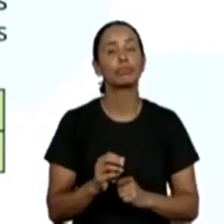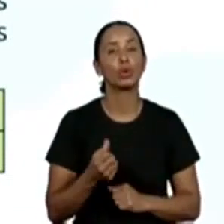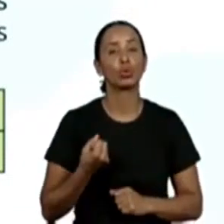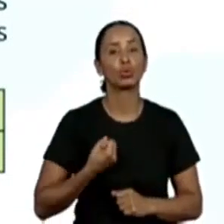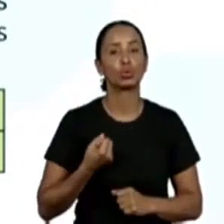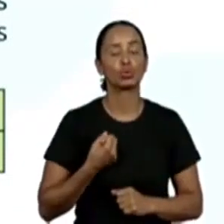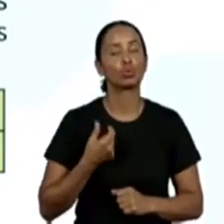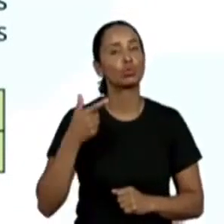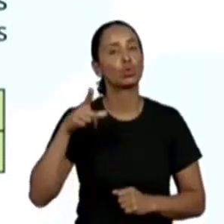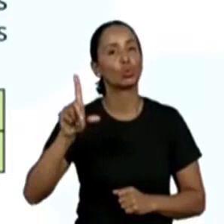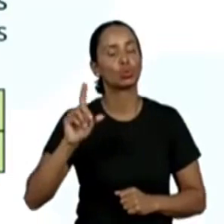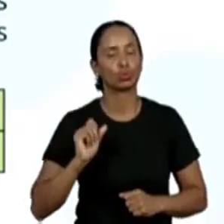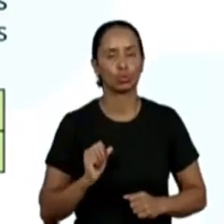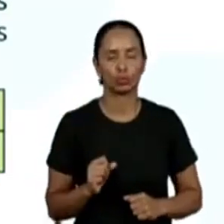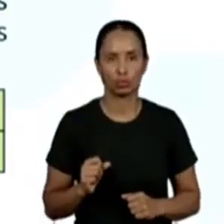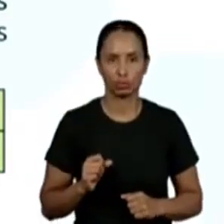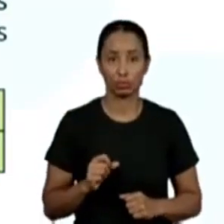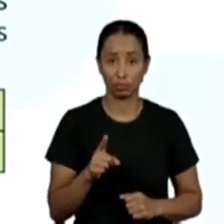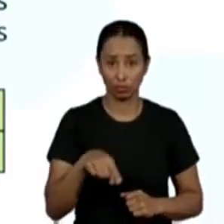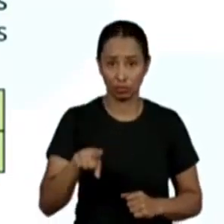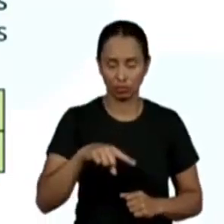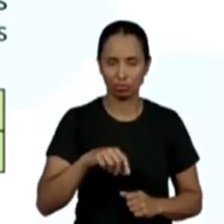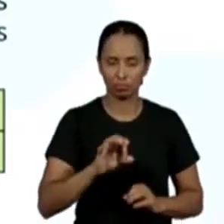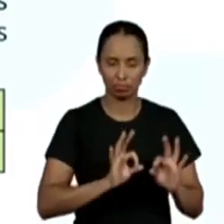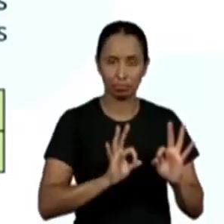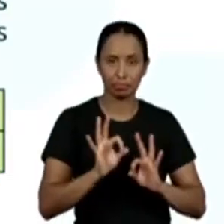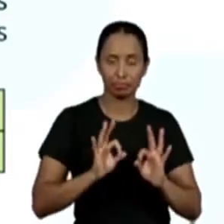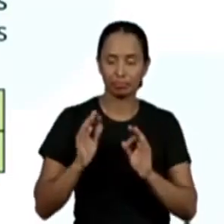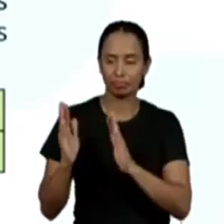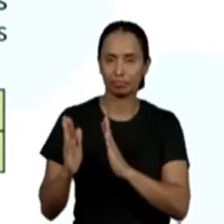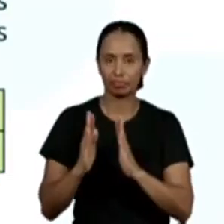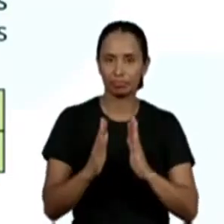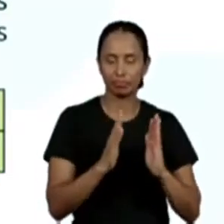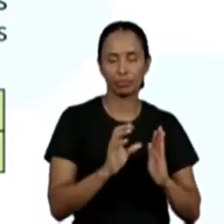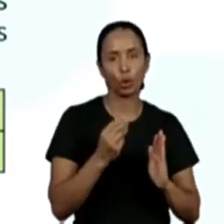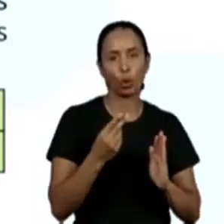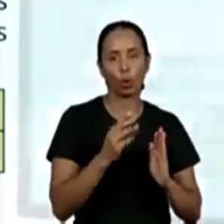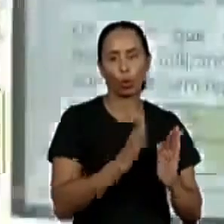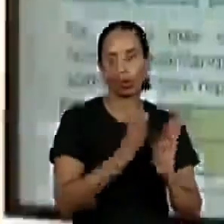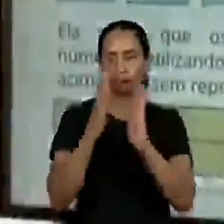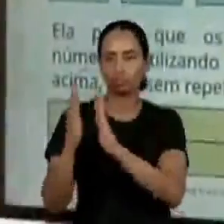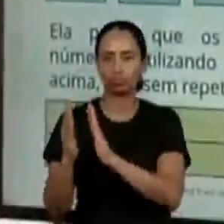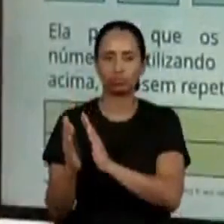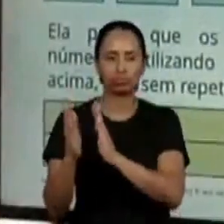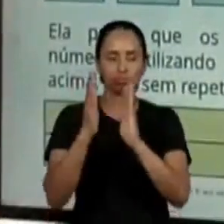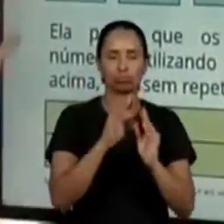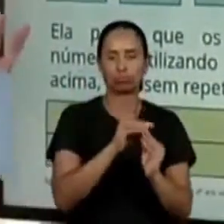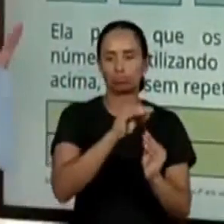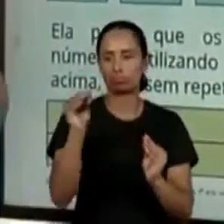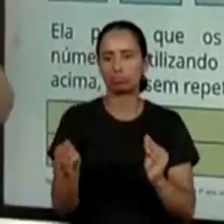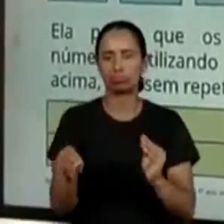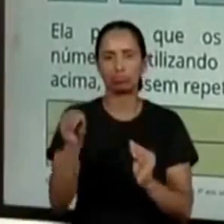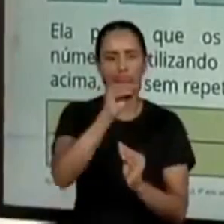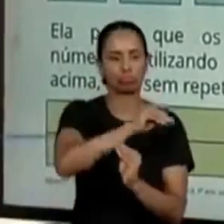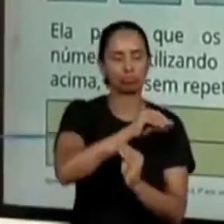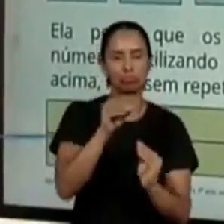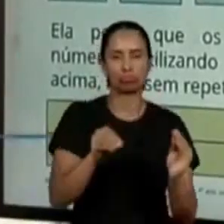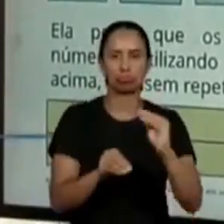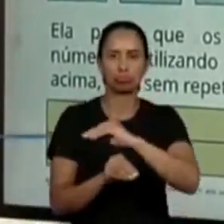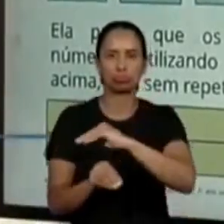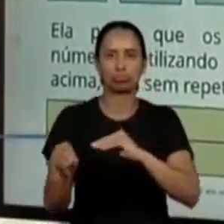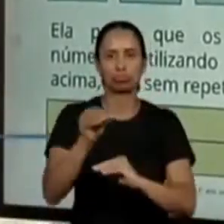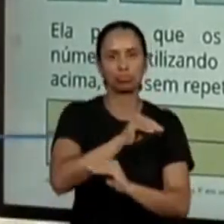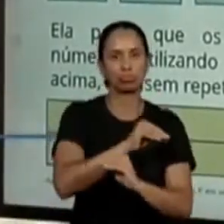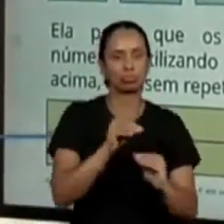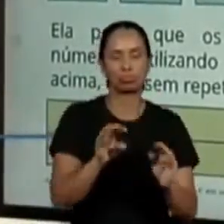podem aí, obviamente, trocar a ordem, vocês podem colocar no formato que vocês acharem mais fácil, mas foi uma sugestão